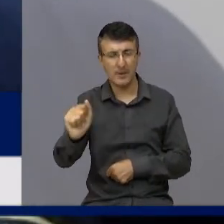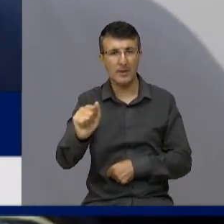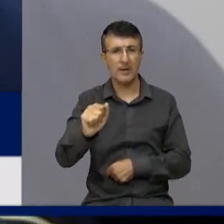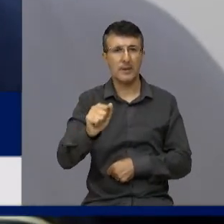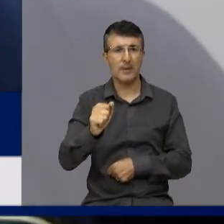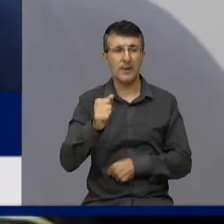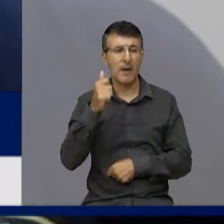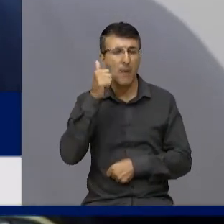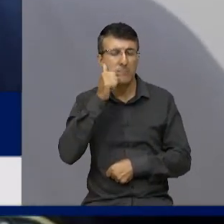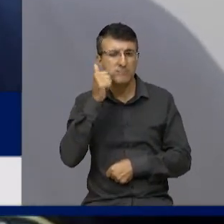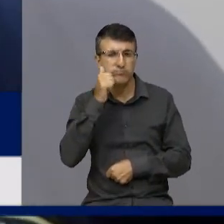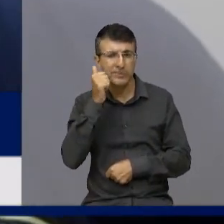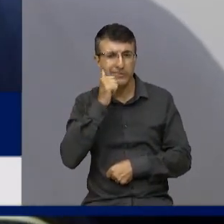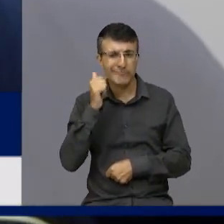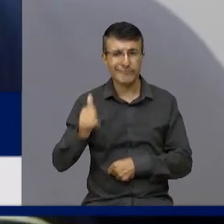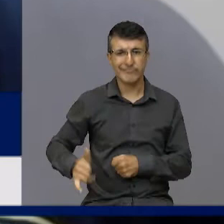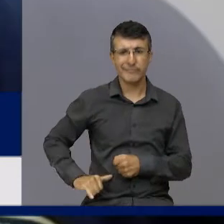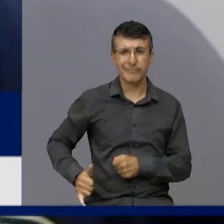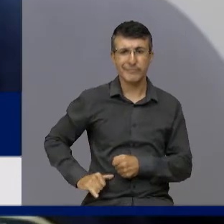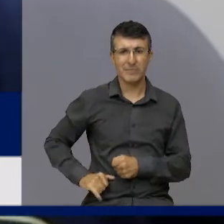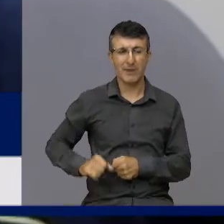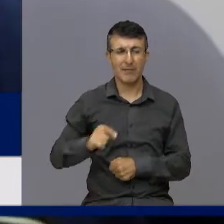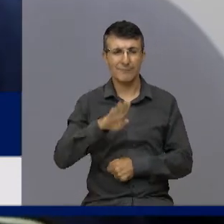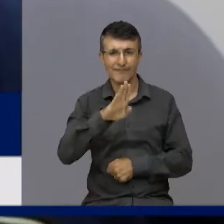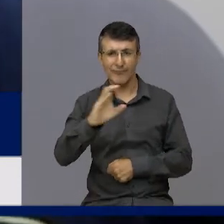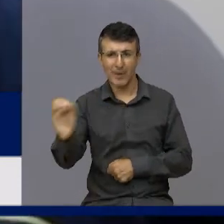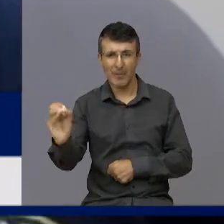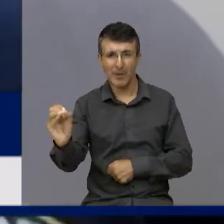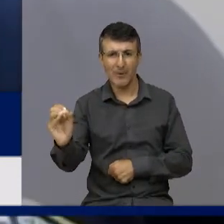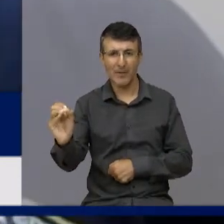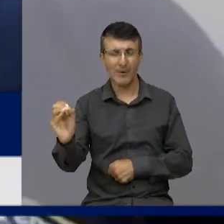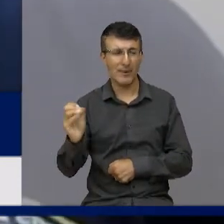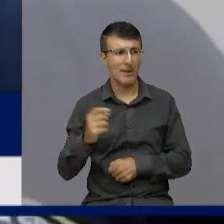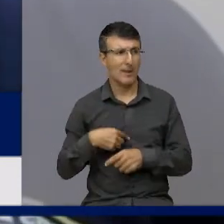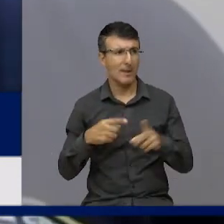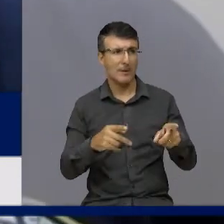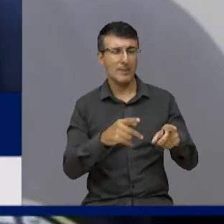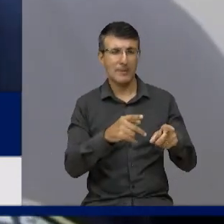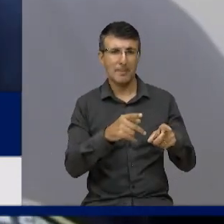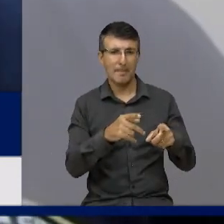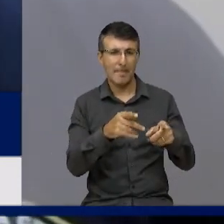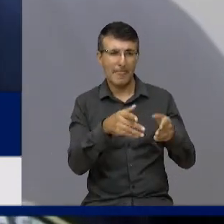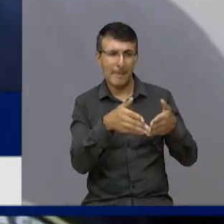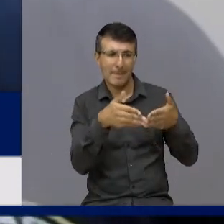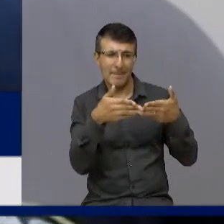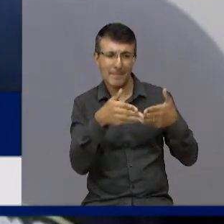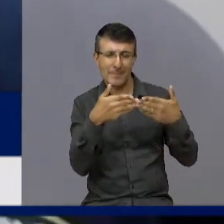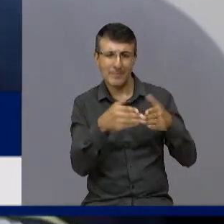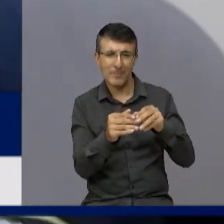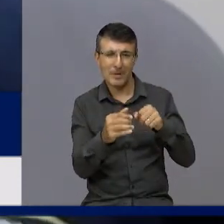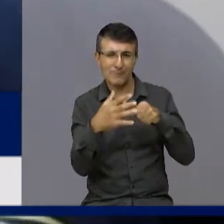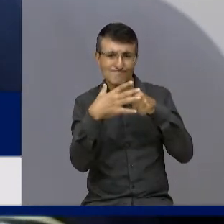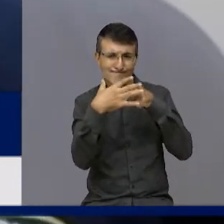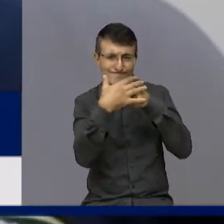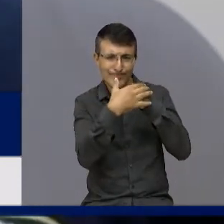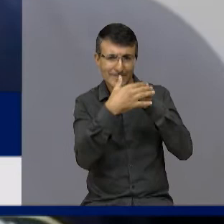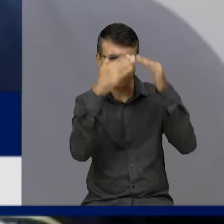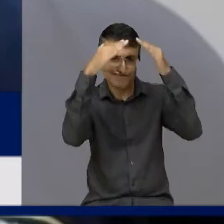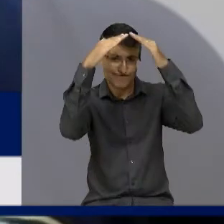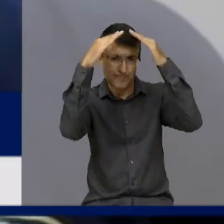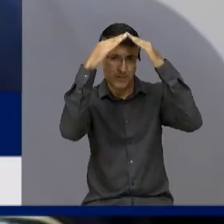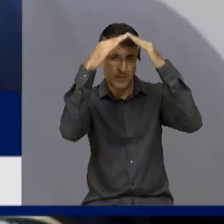Quando ela solicita a medida protetiva, essa medida vai para o fórum e a doutora Márcia, ela despacha